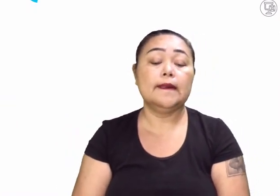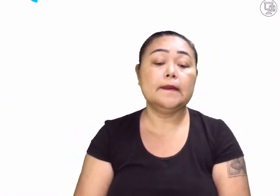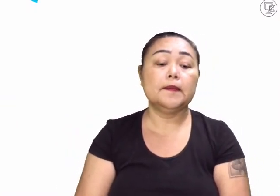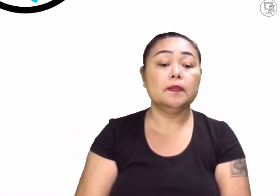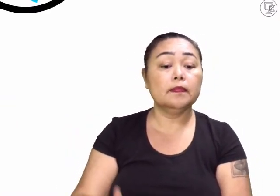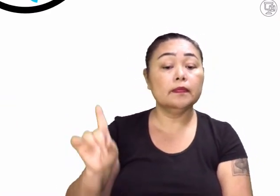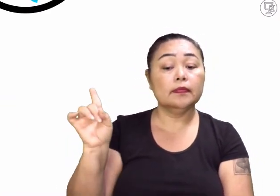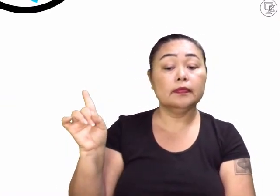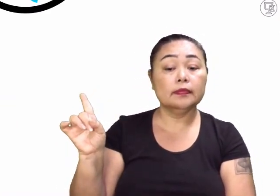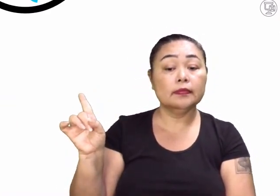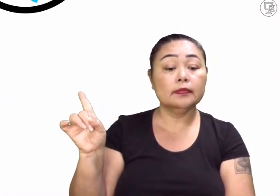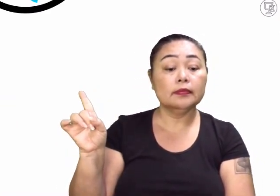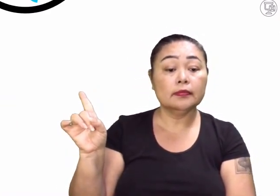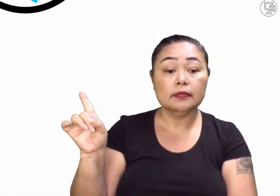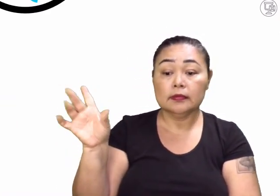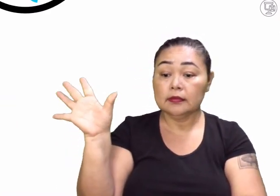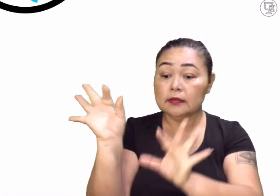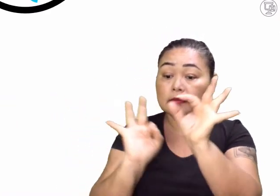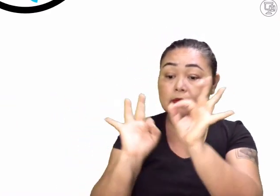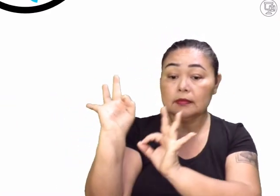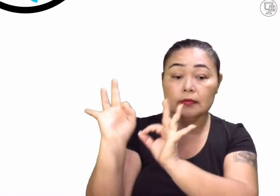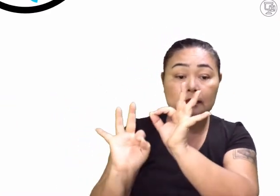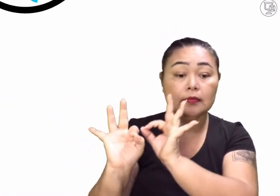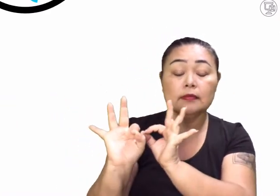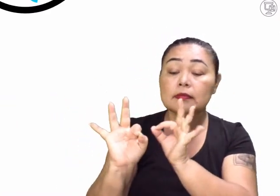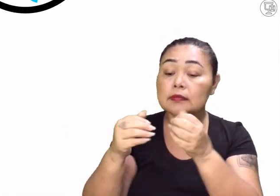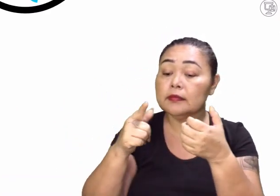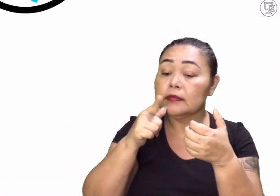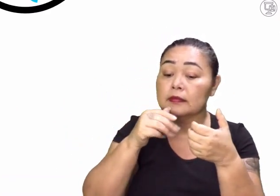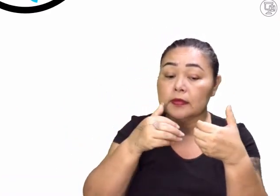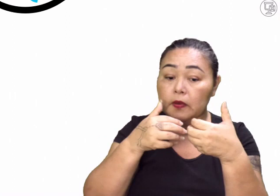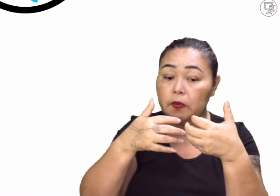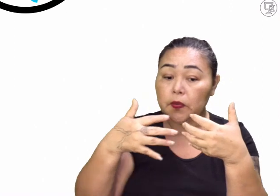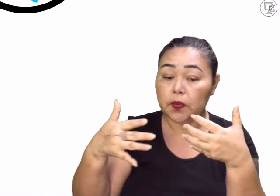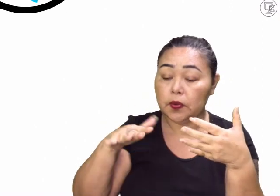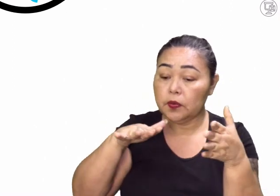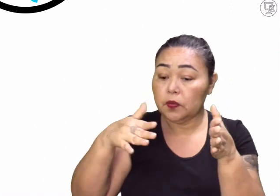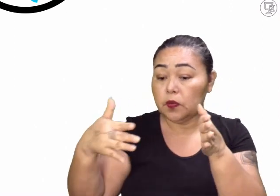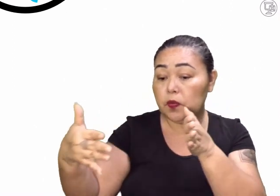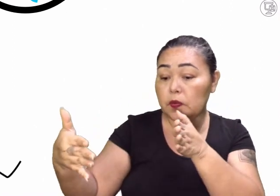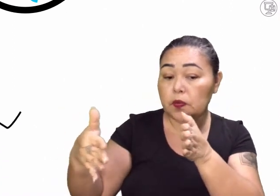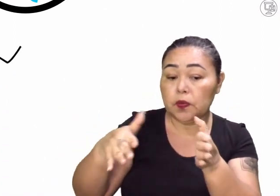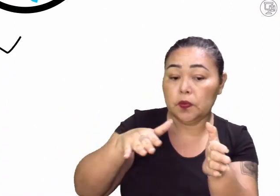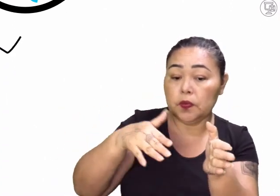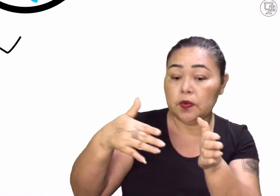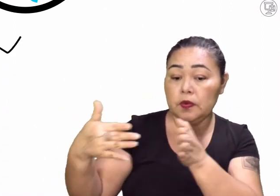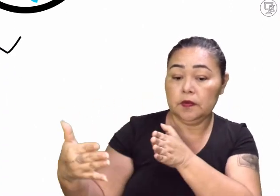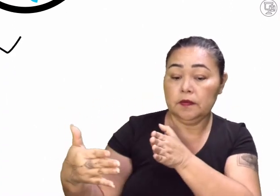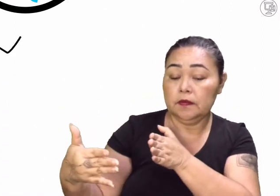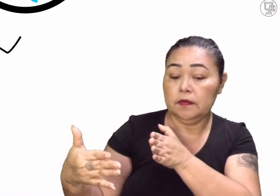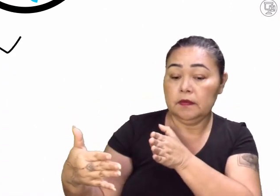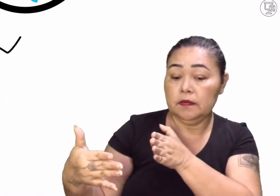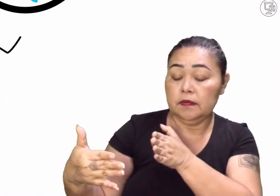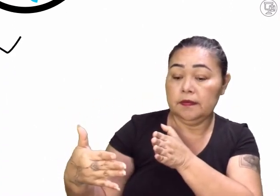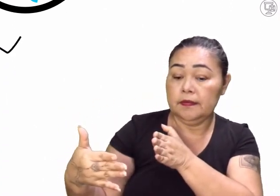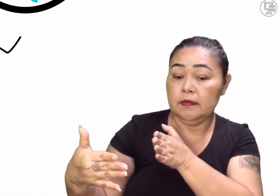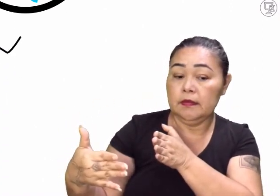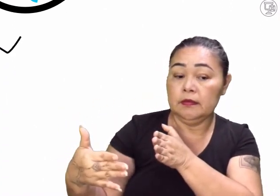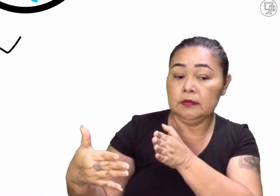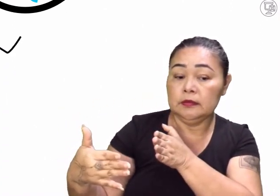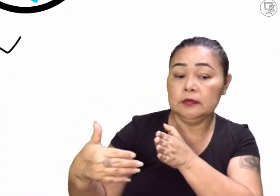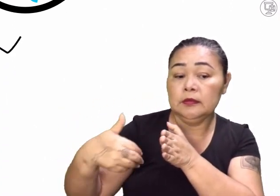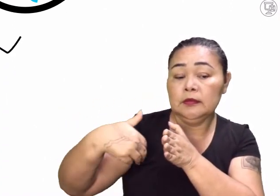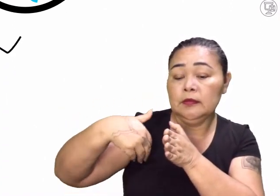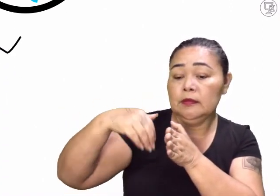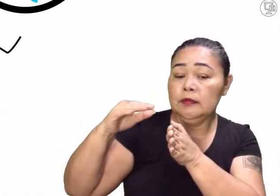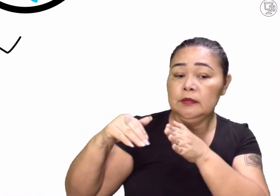E aí nós temos aqui a estrutura. Nascente, como eu falei há pouco, Olha aí, galera. O alto